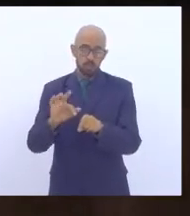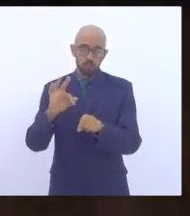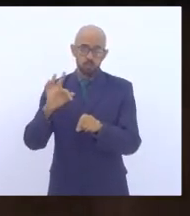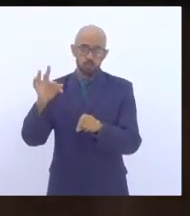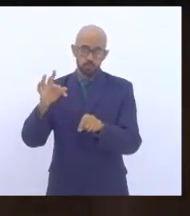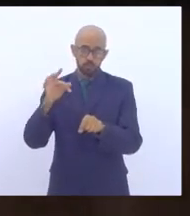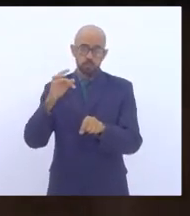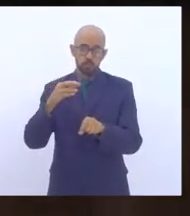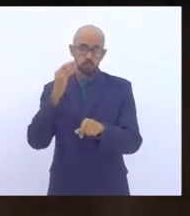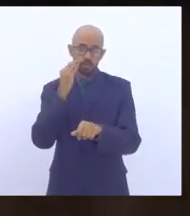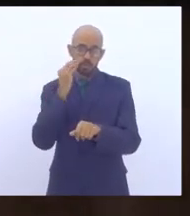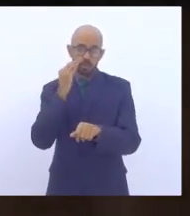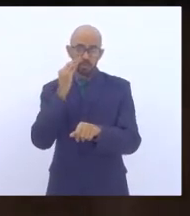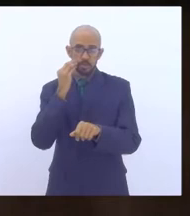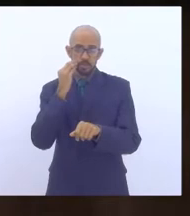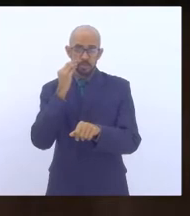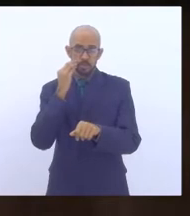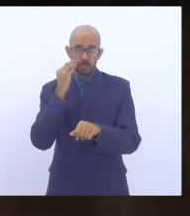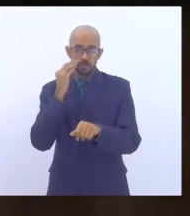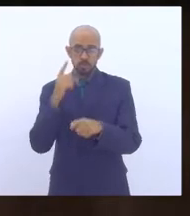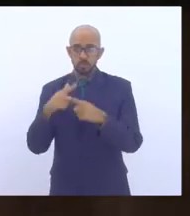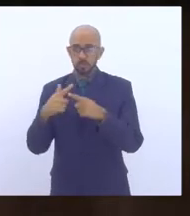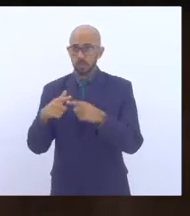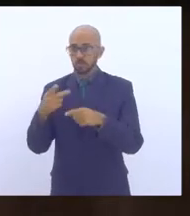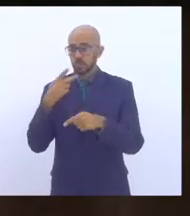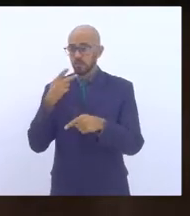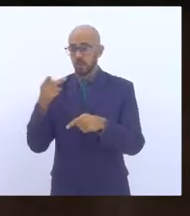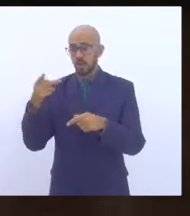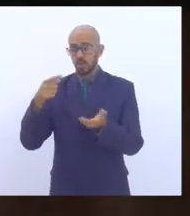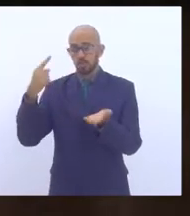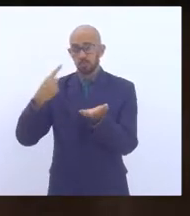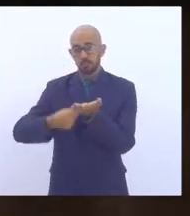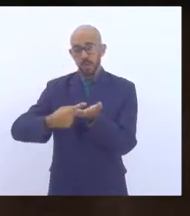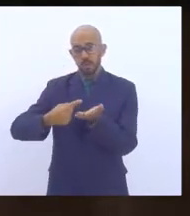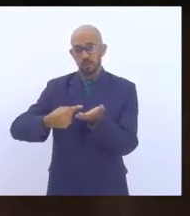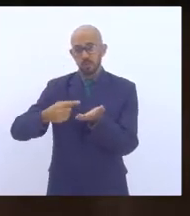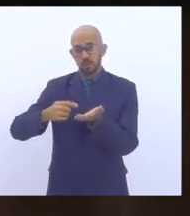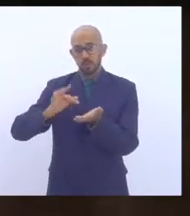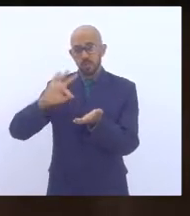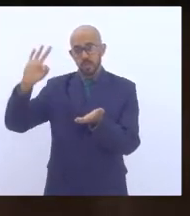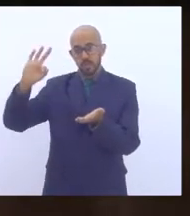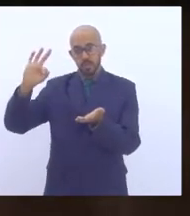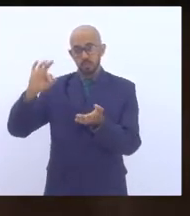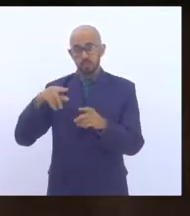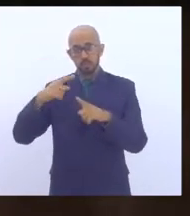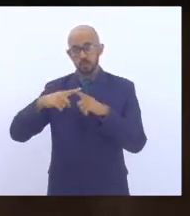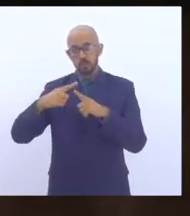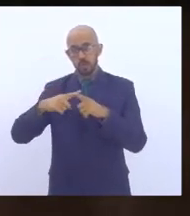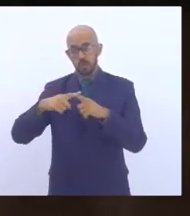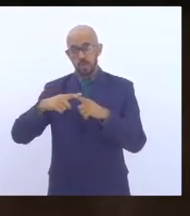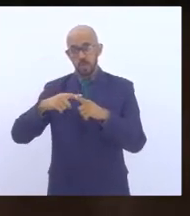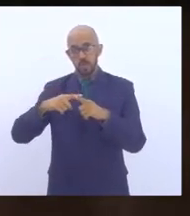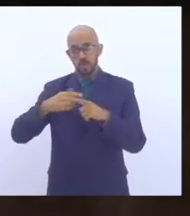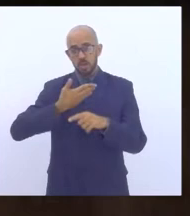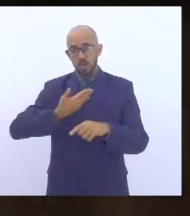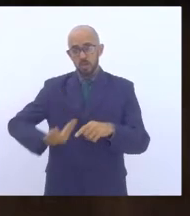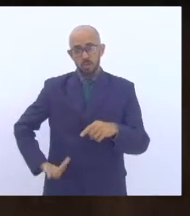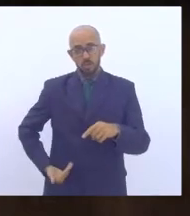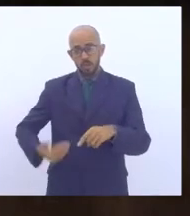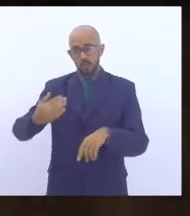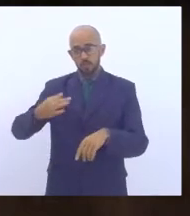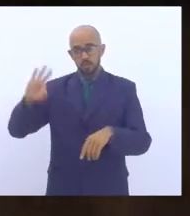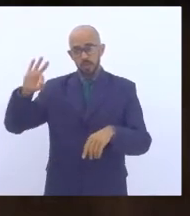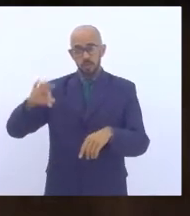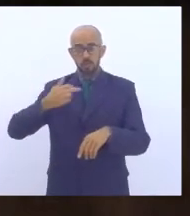futuro né já que o senhor falou nos diz respeito ao pacto federativo que a união não pode estipular o